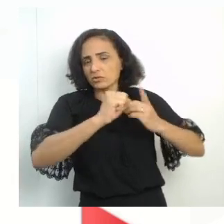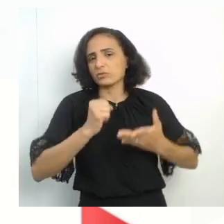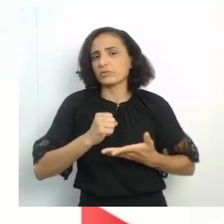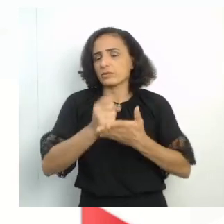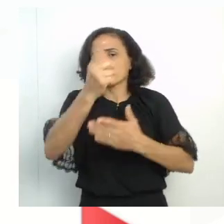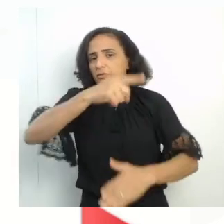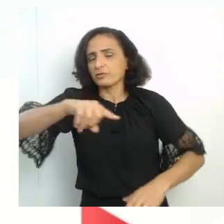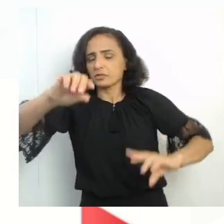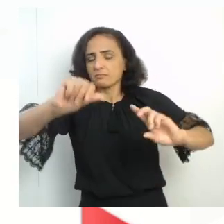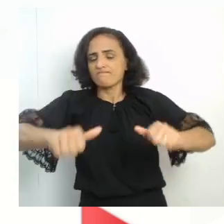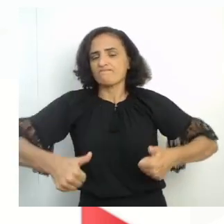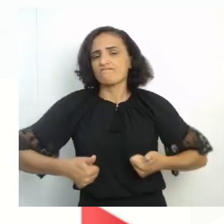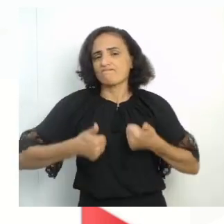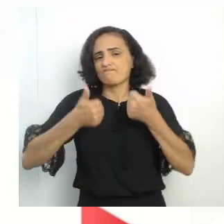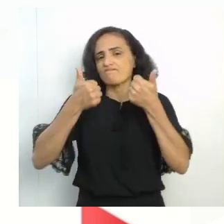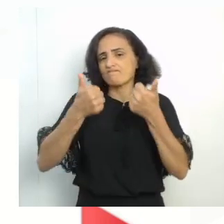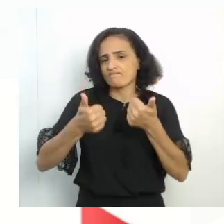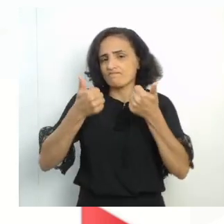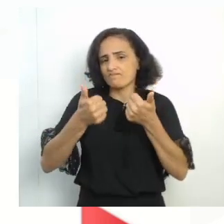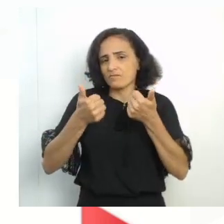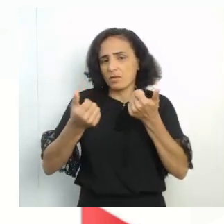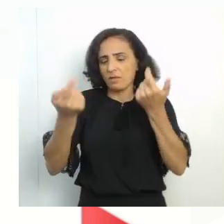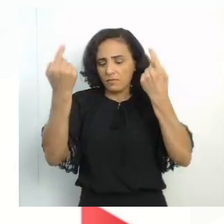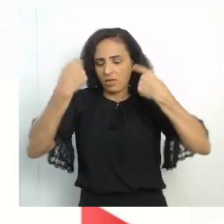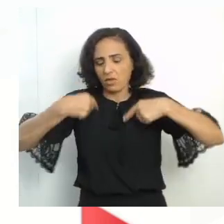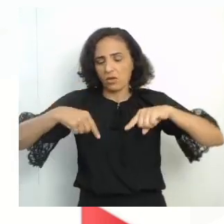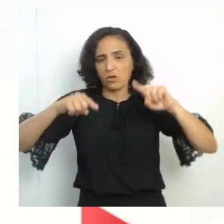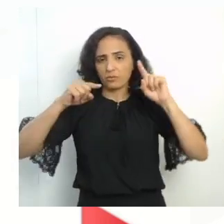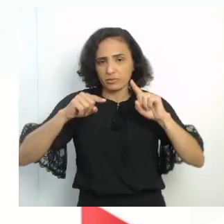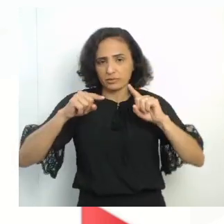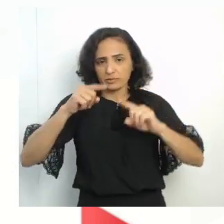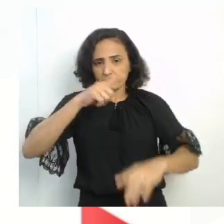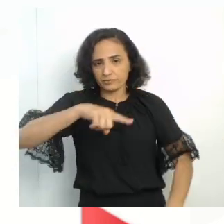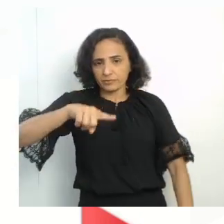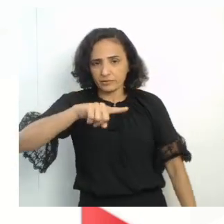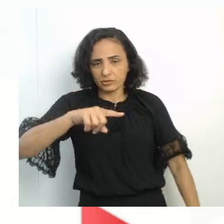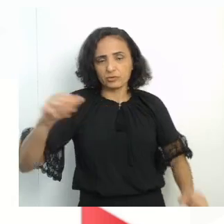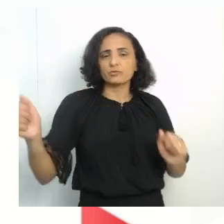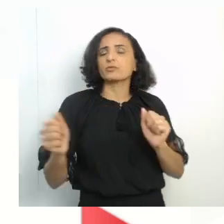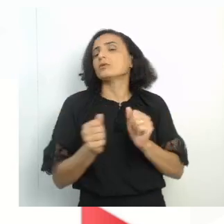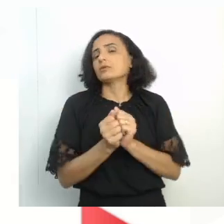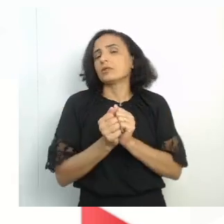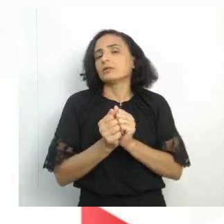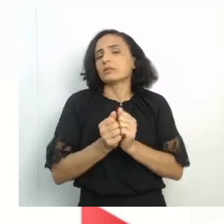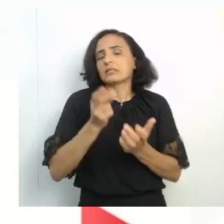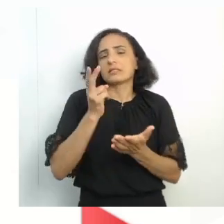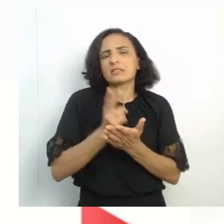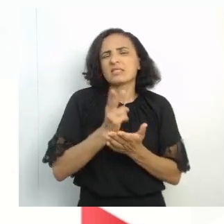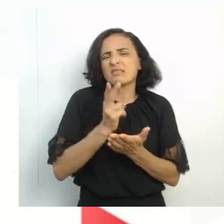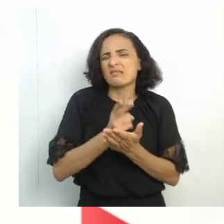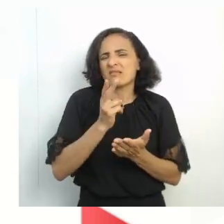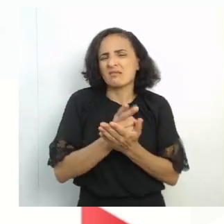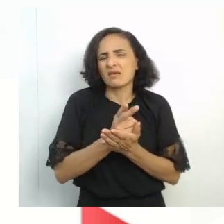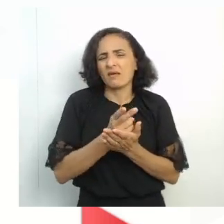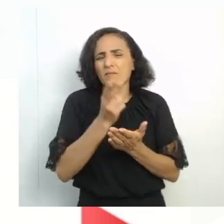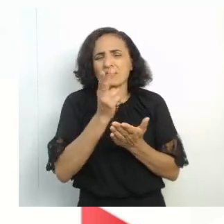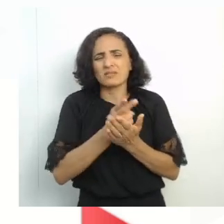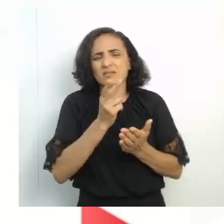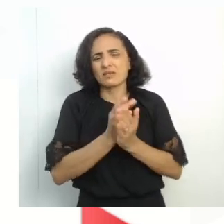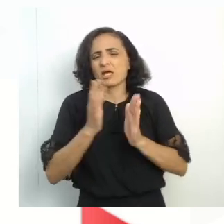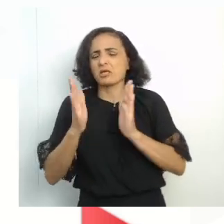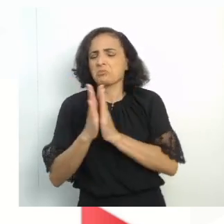ali na questão do prognóstico, ou seja, abordar a situação, né, do